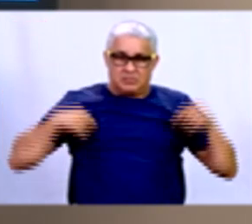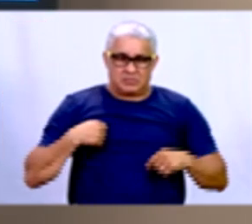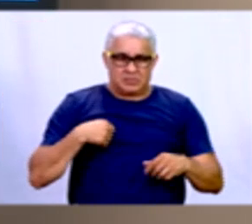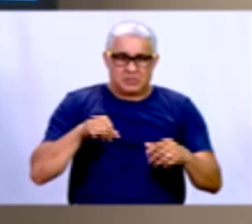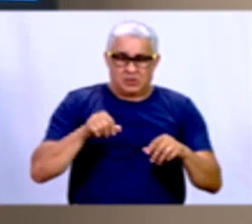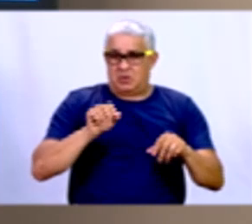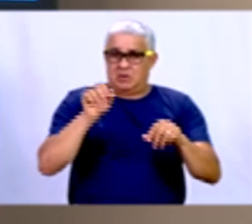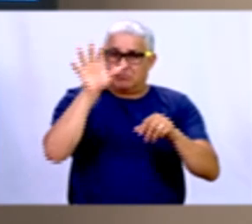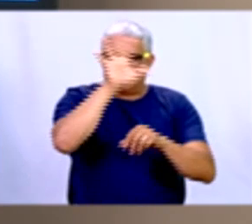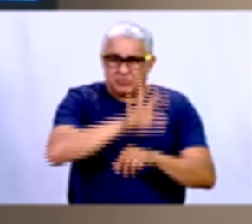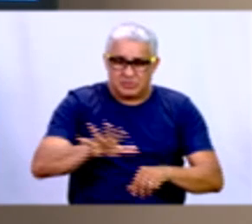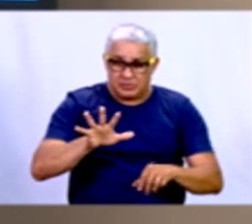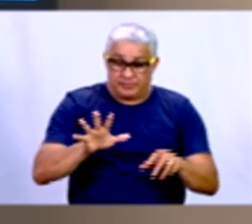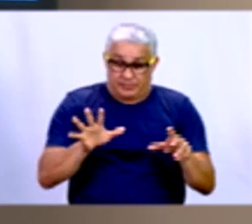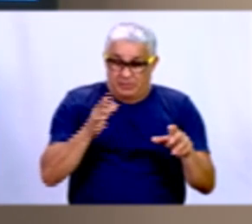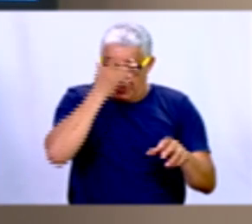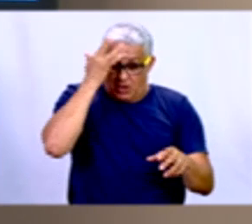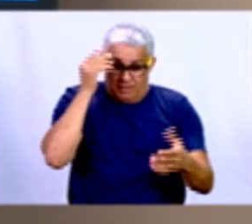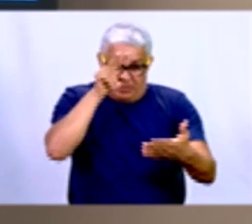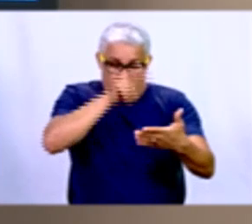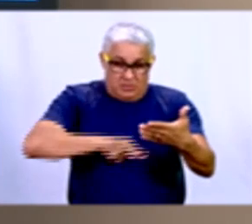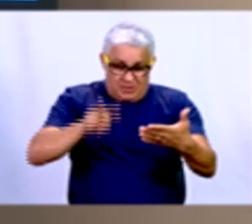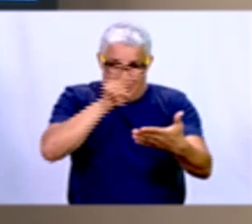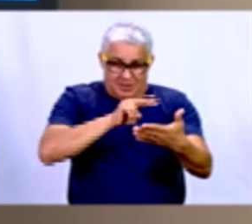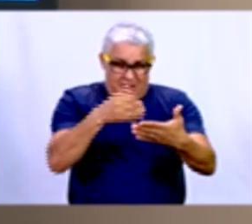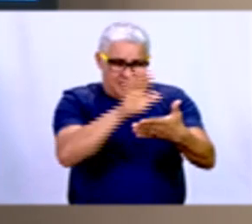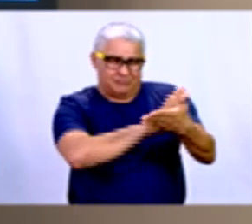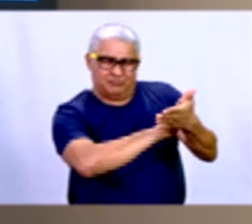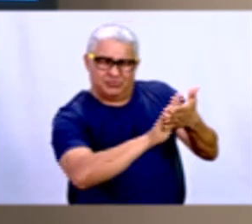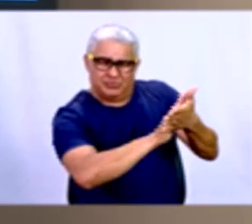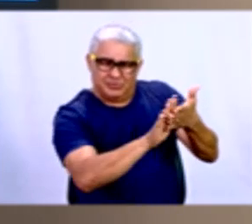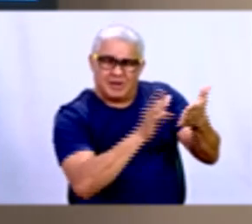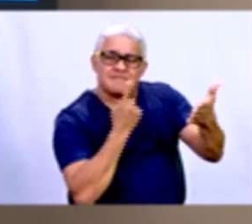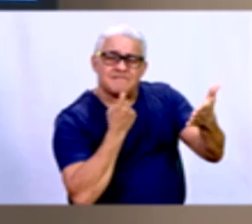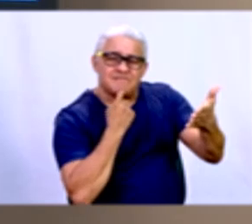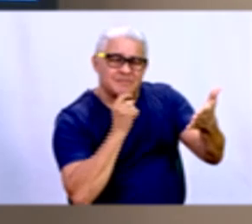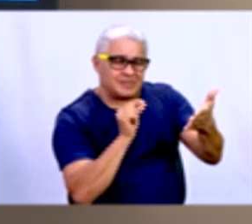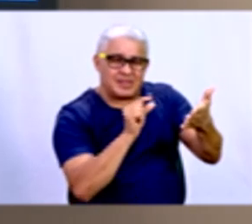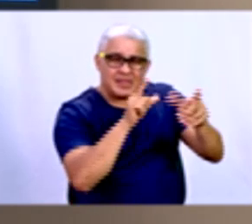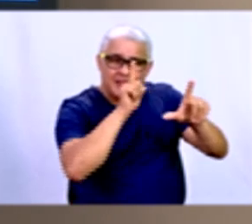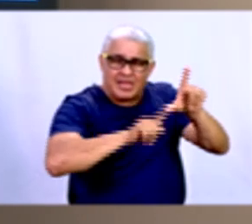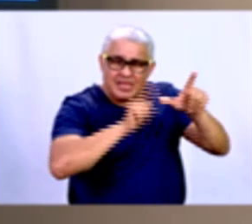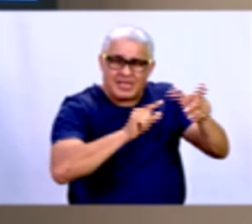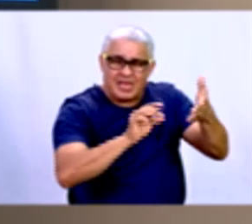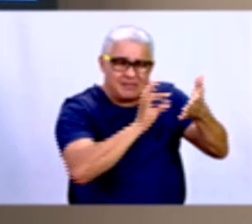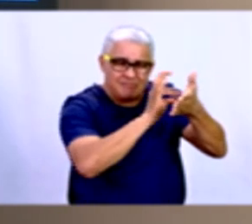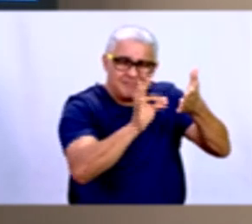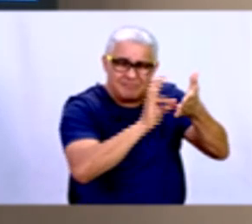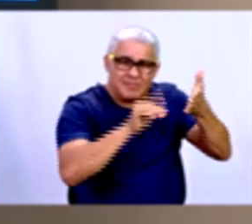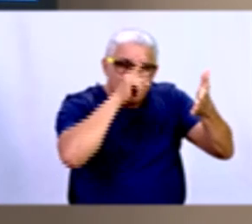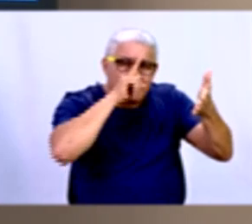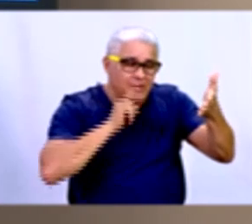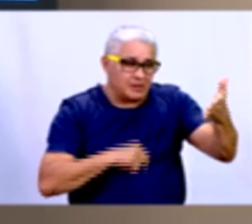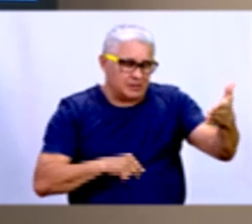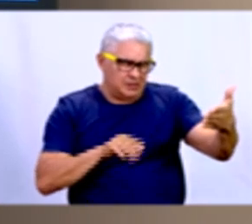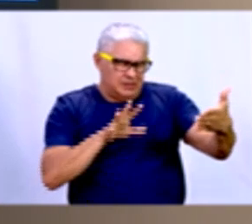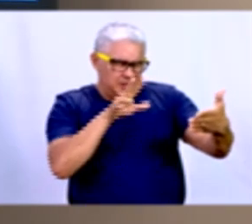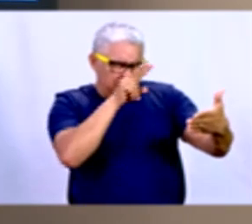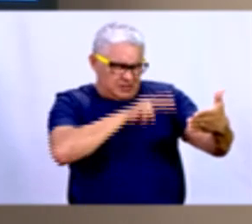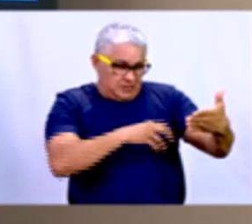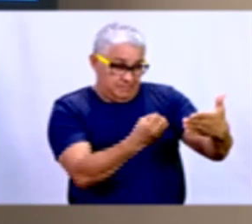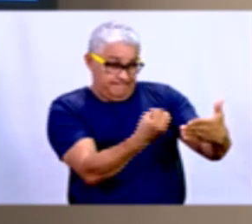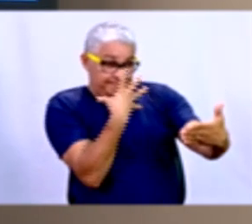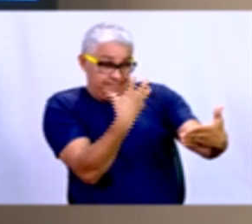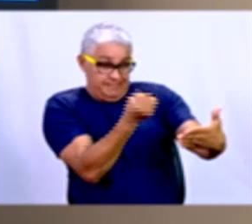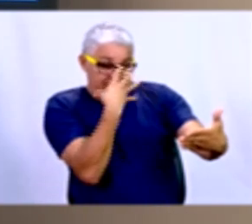para ele começar a ficar estressado com aquilo ali, né? Ele vai se estressar com aquela imagem, com aquela luz